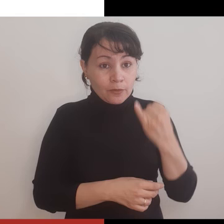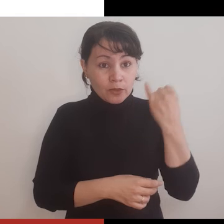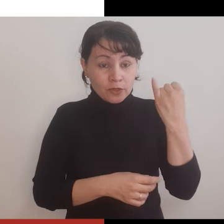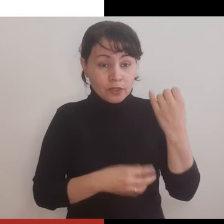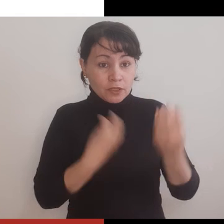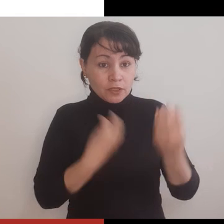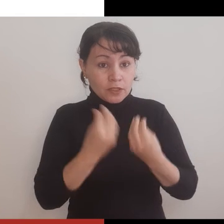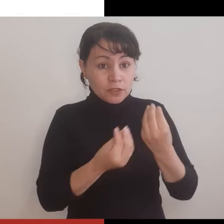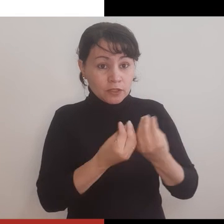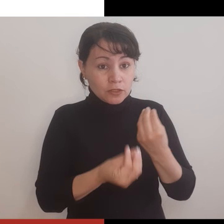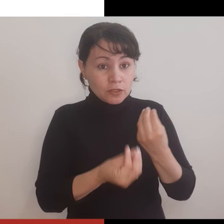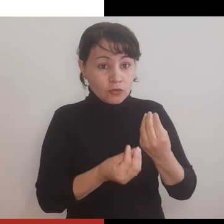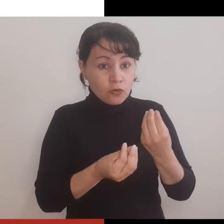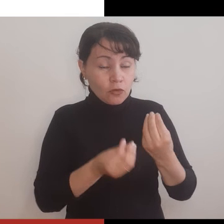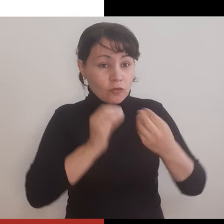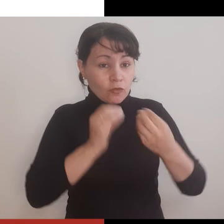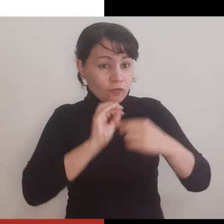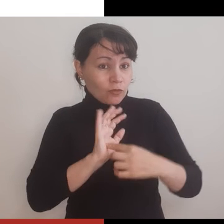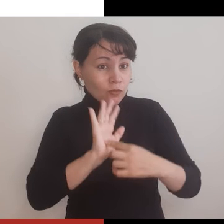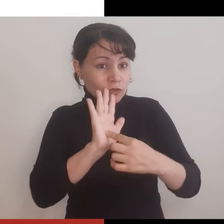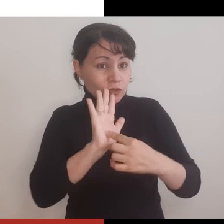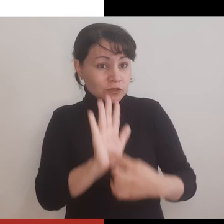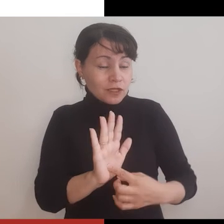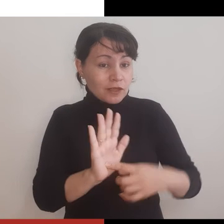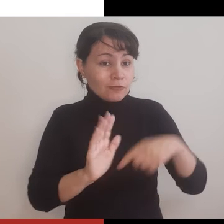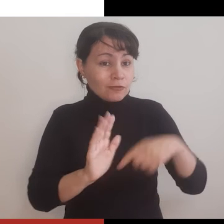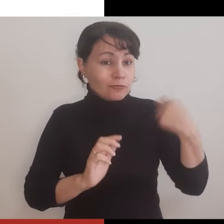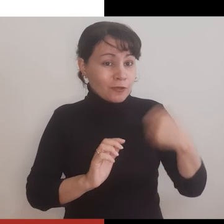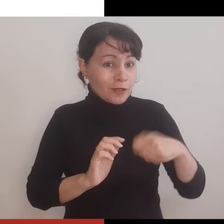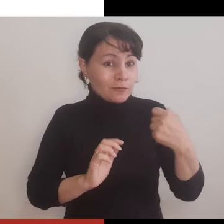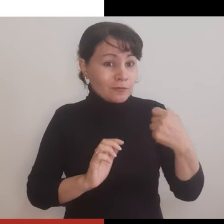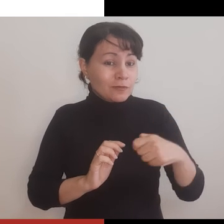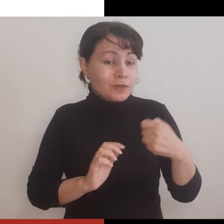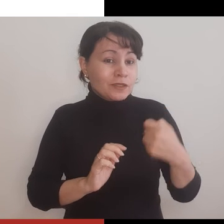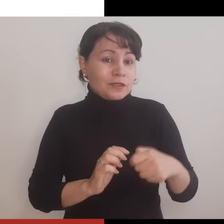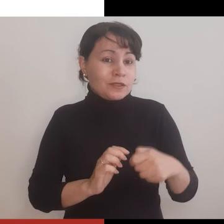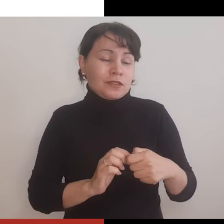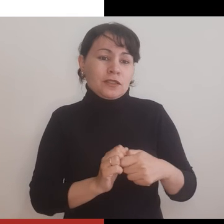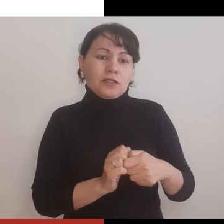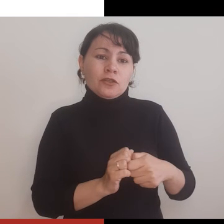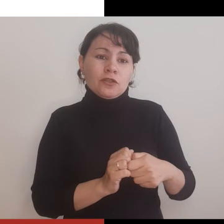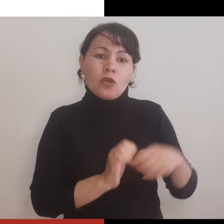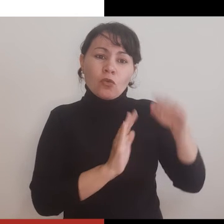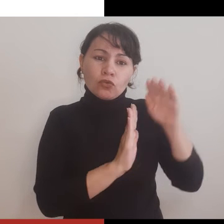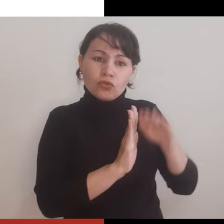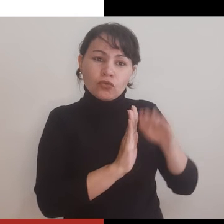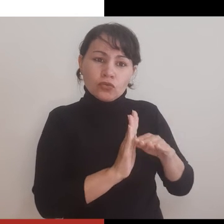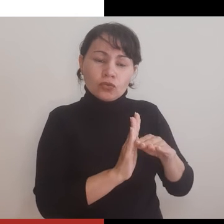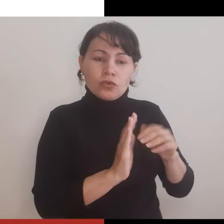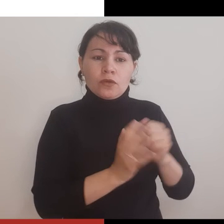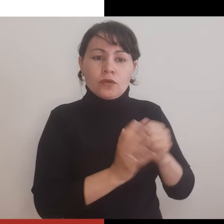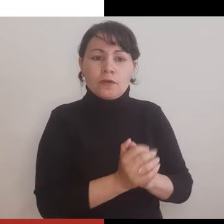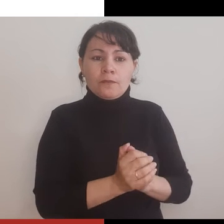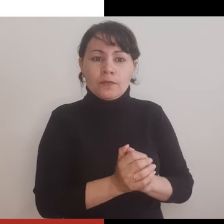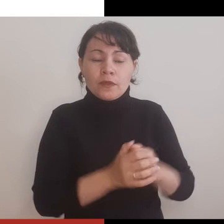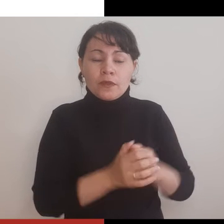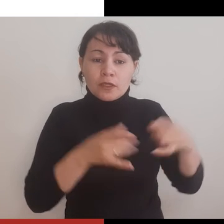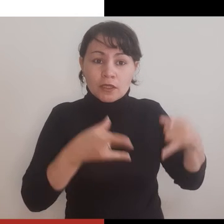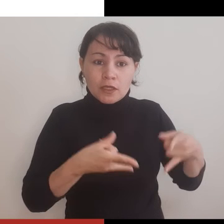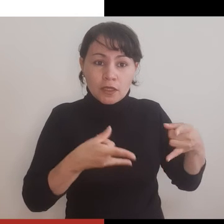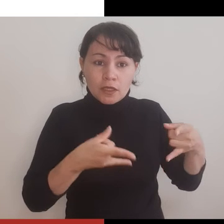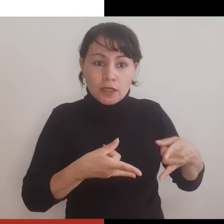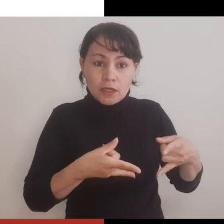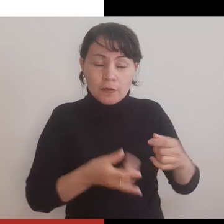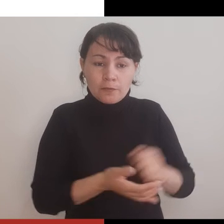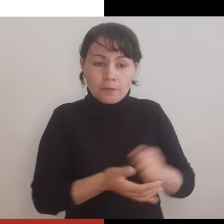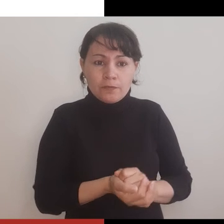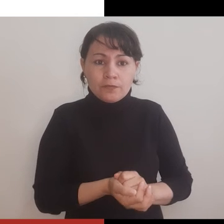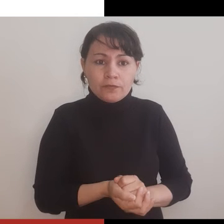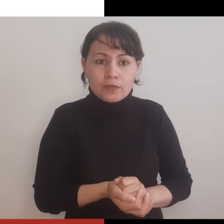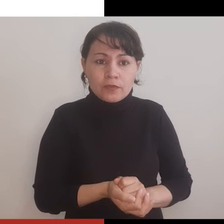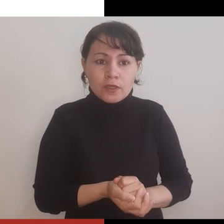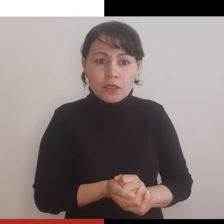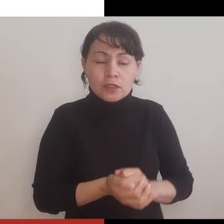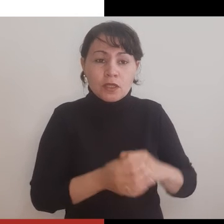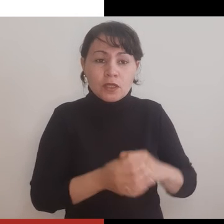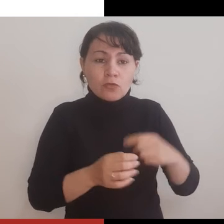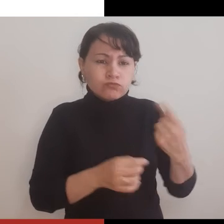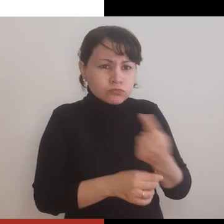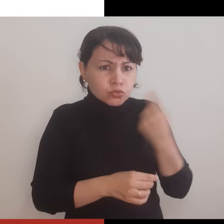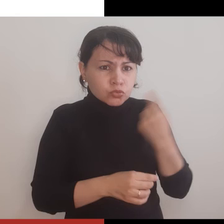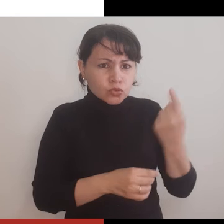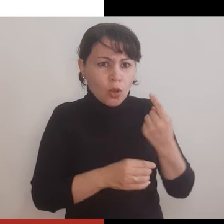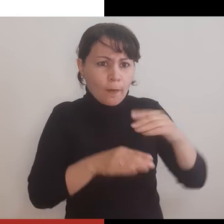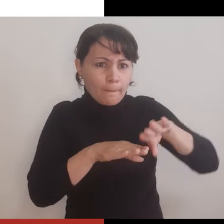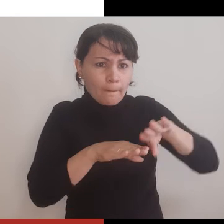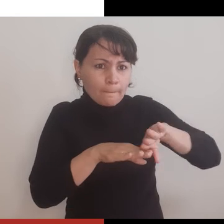né, de como ficou evidenciada a necessidade de leitos com pressão negativa. O que seriam esses leitos? São leitos de